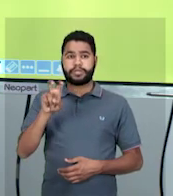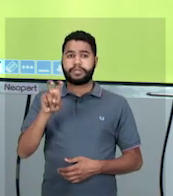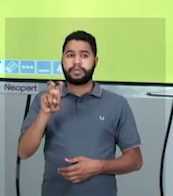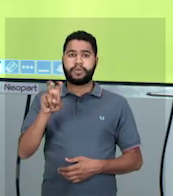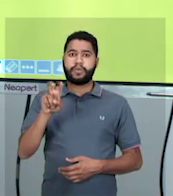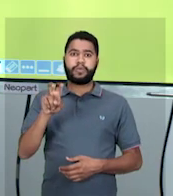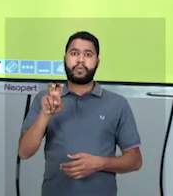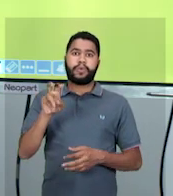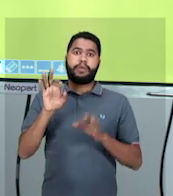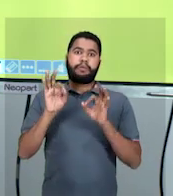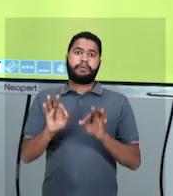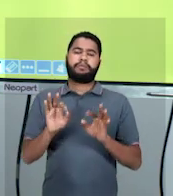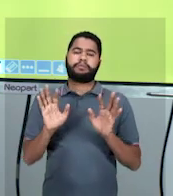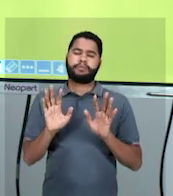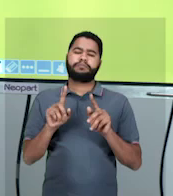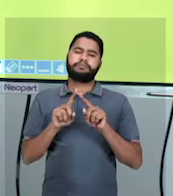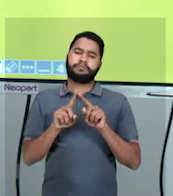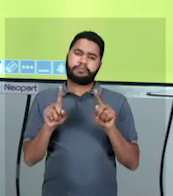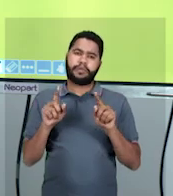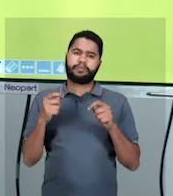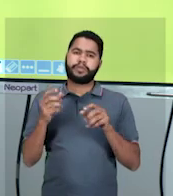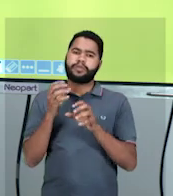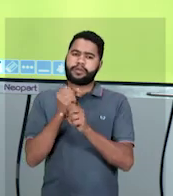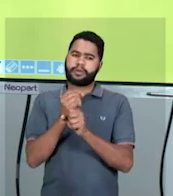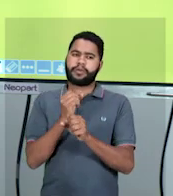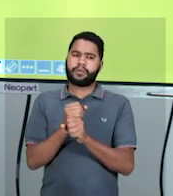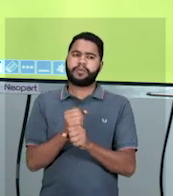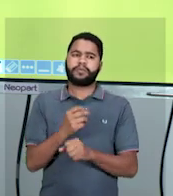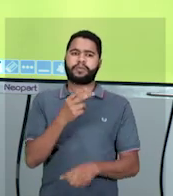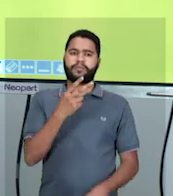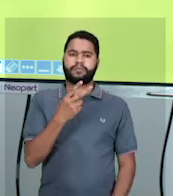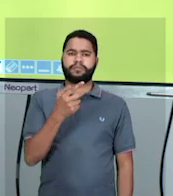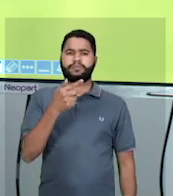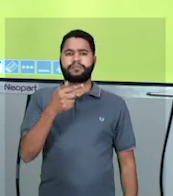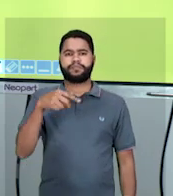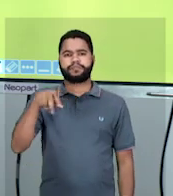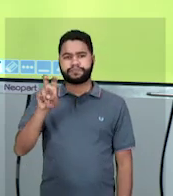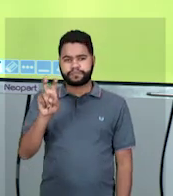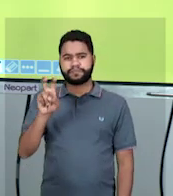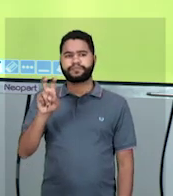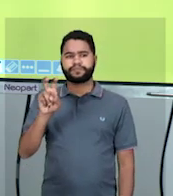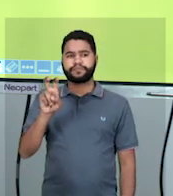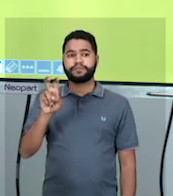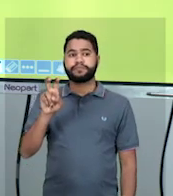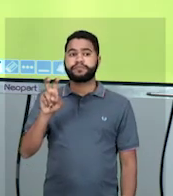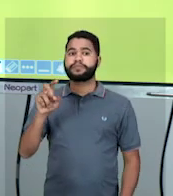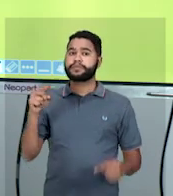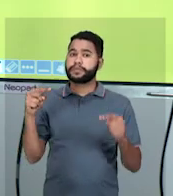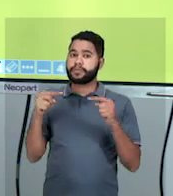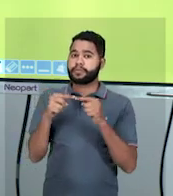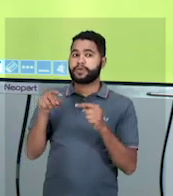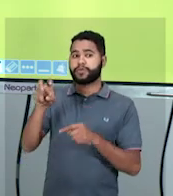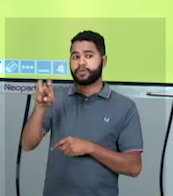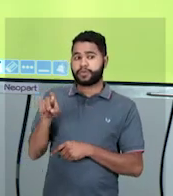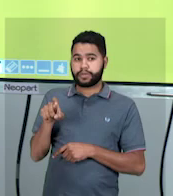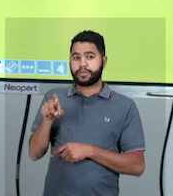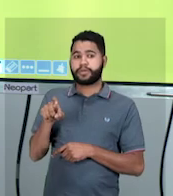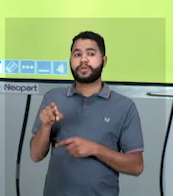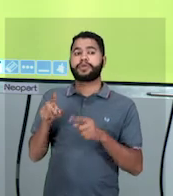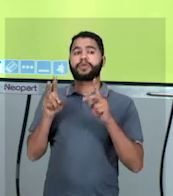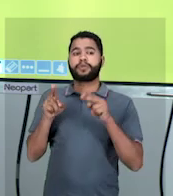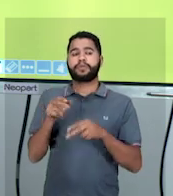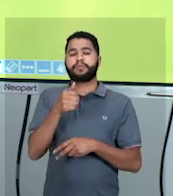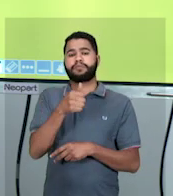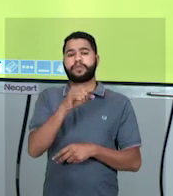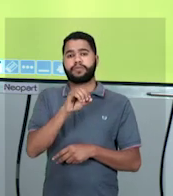é tão óbvio né então nós vamos fazer os cálculos 275 está para x assim como